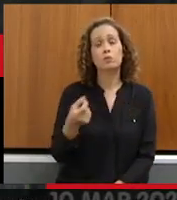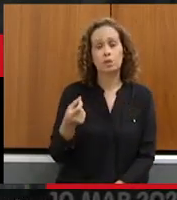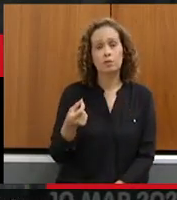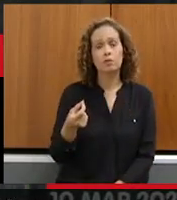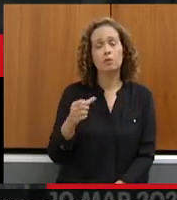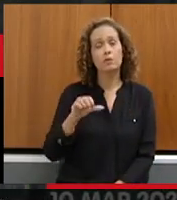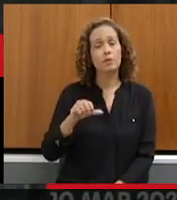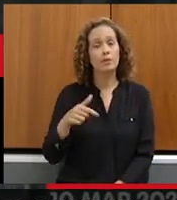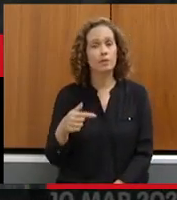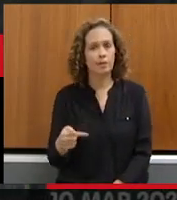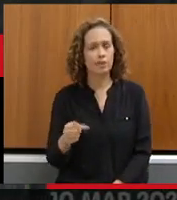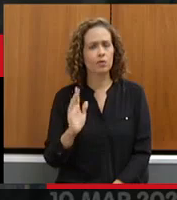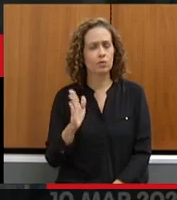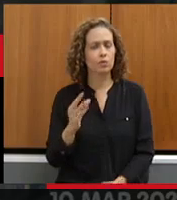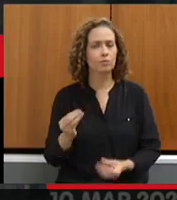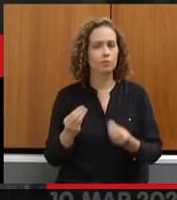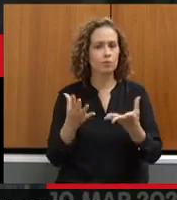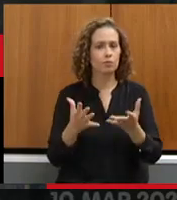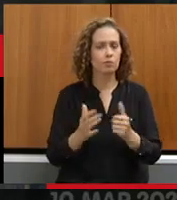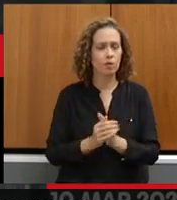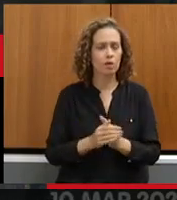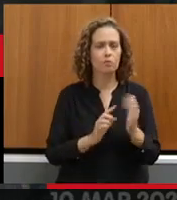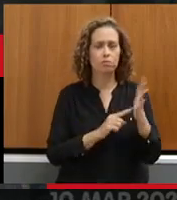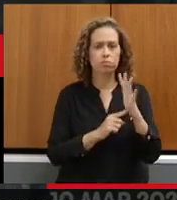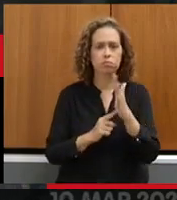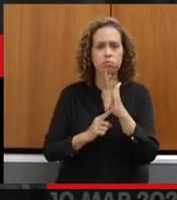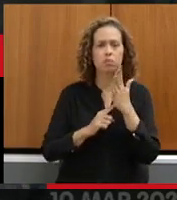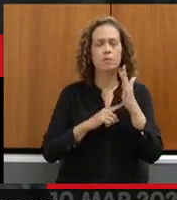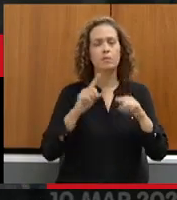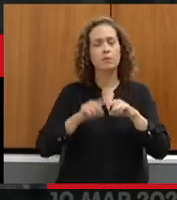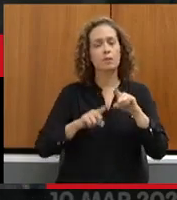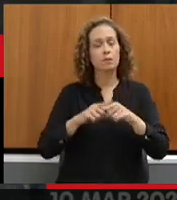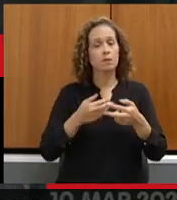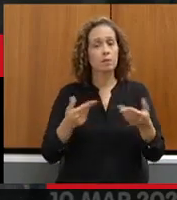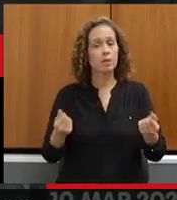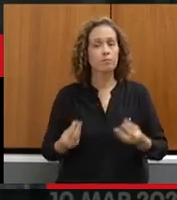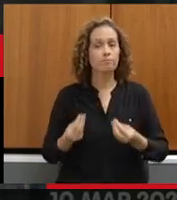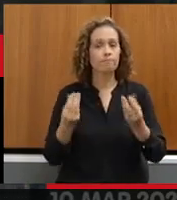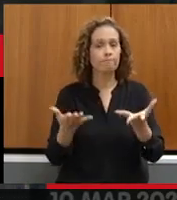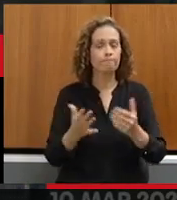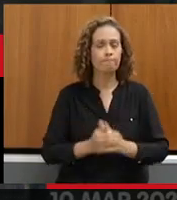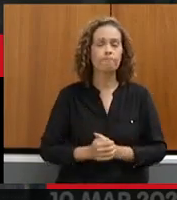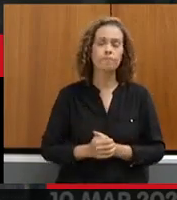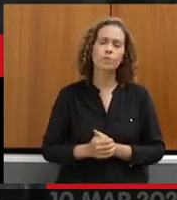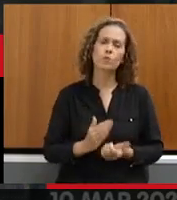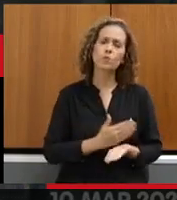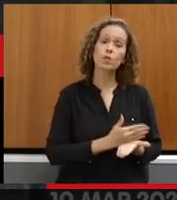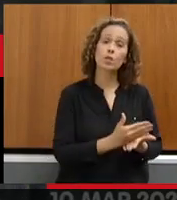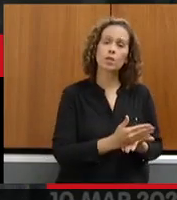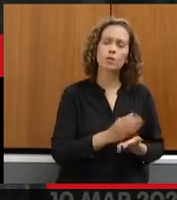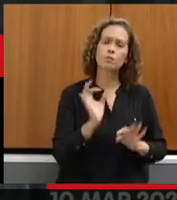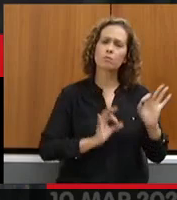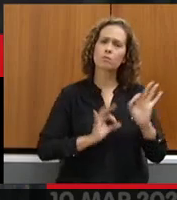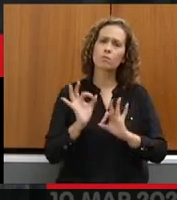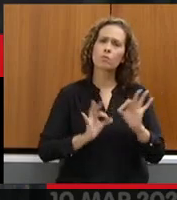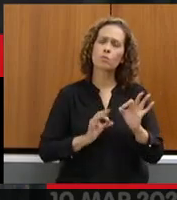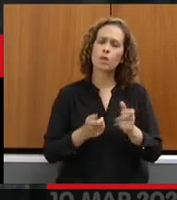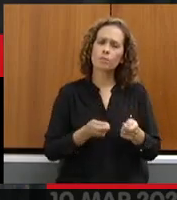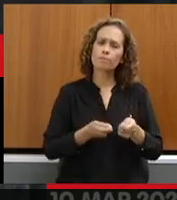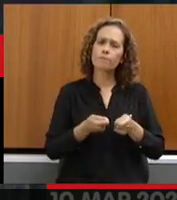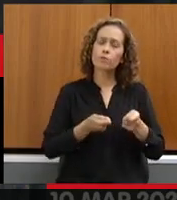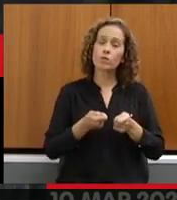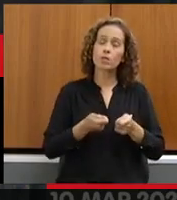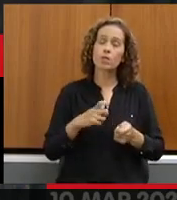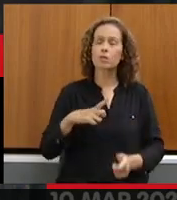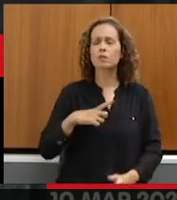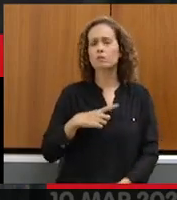rede esses ventiladores e os equipamentos eles seguiram o que nós fizemos lá no início que foi um plano de contingência o plano